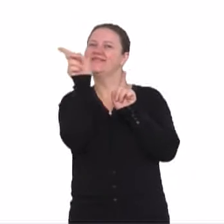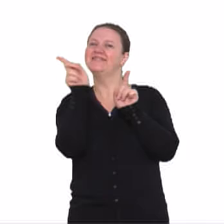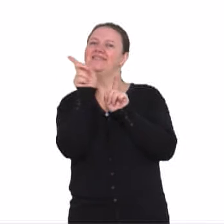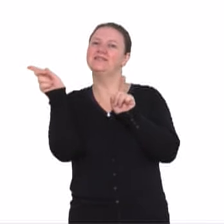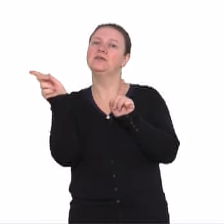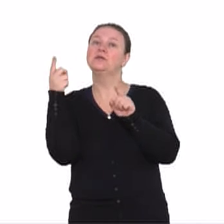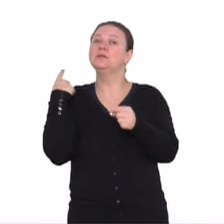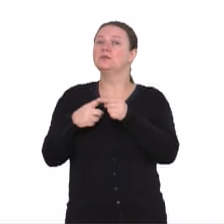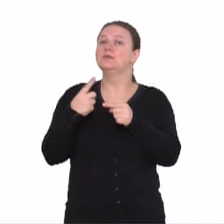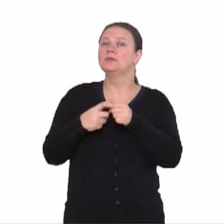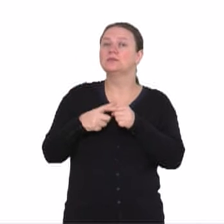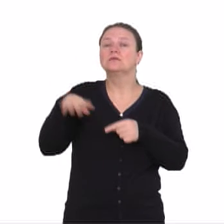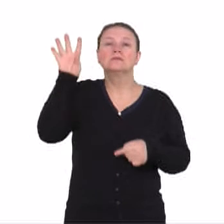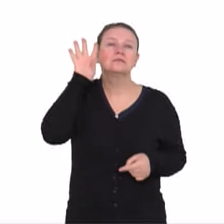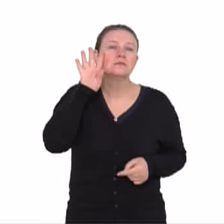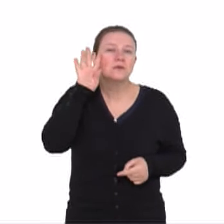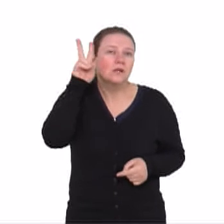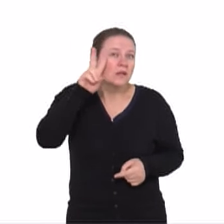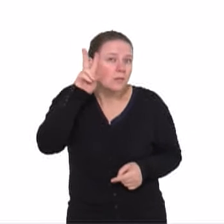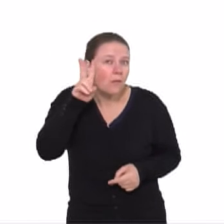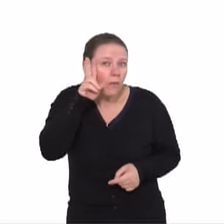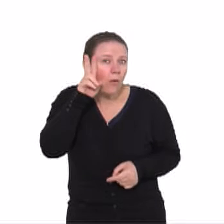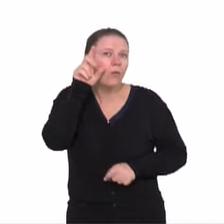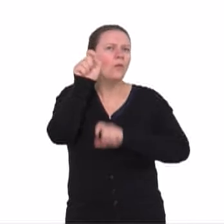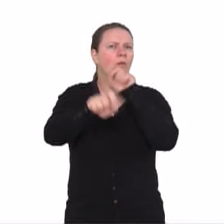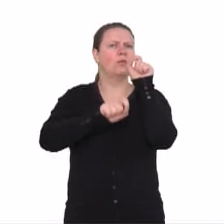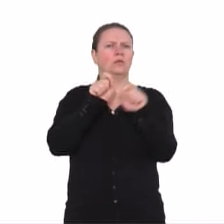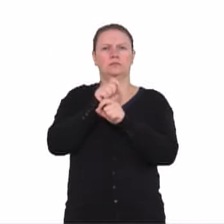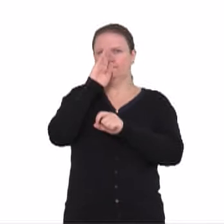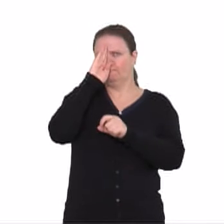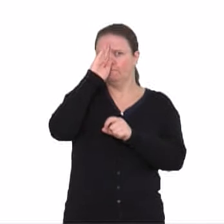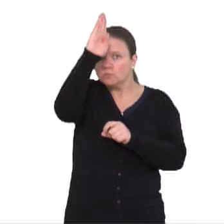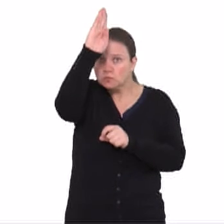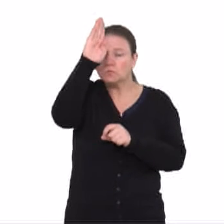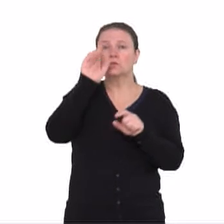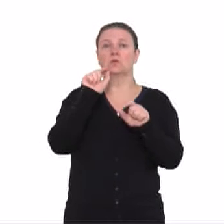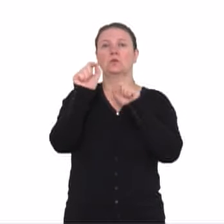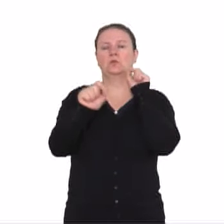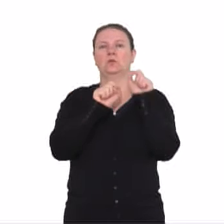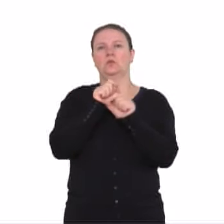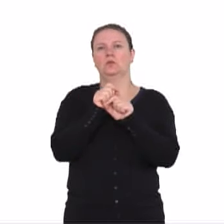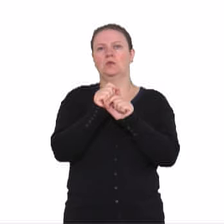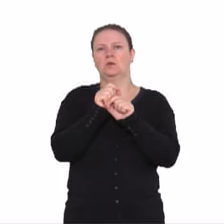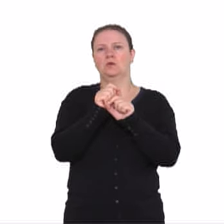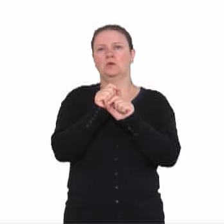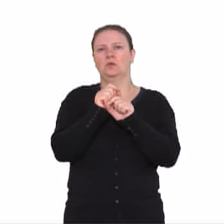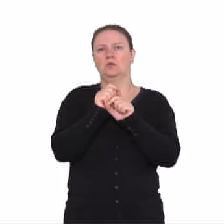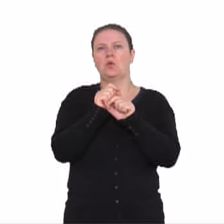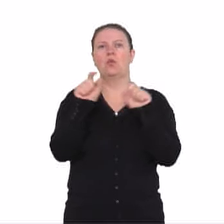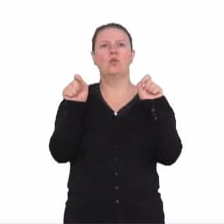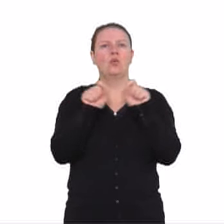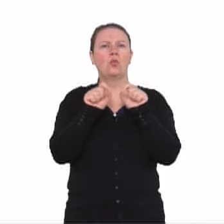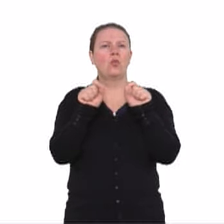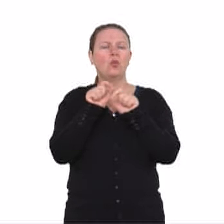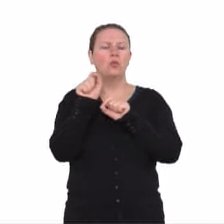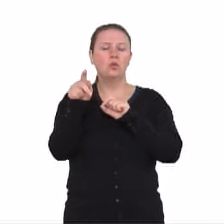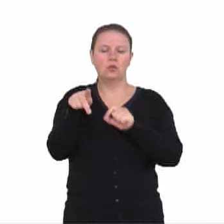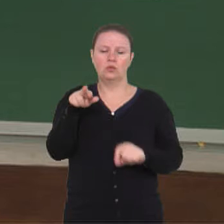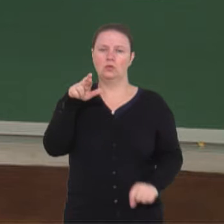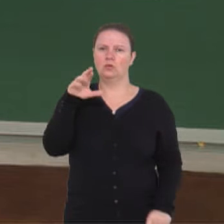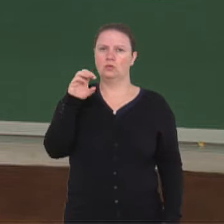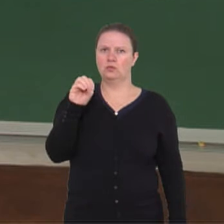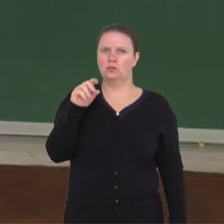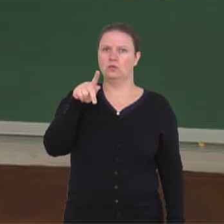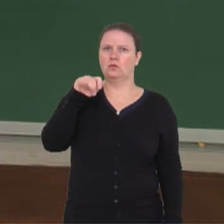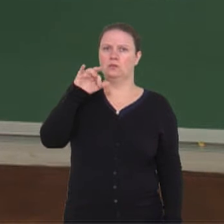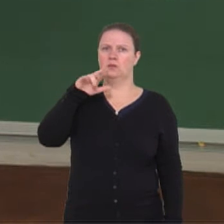quero lembrar com vocês, principalmente, o processo chamado propriedade distributiva,